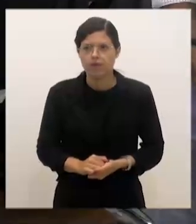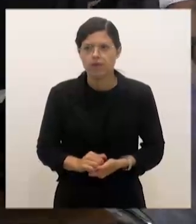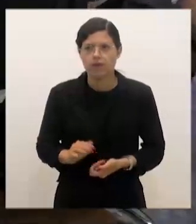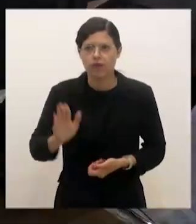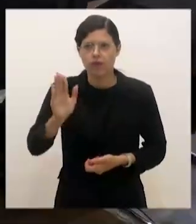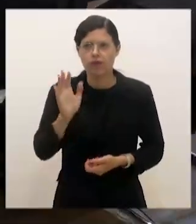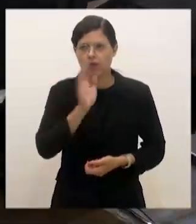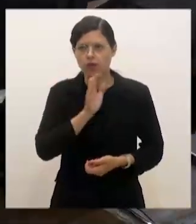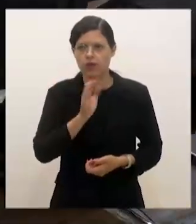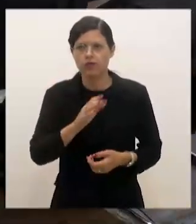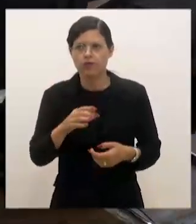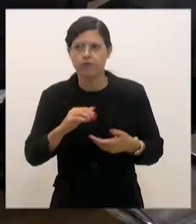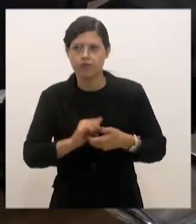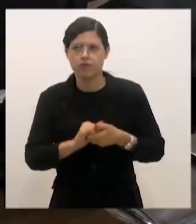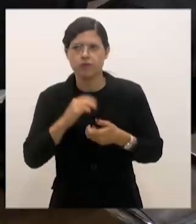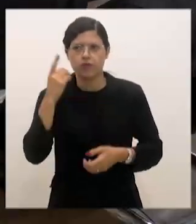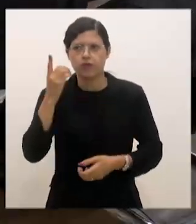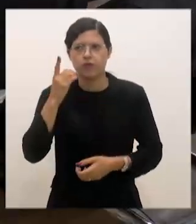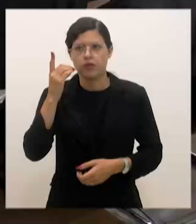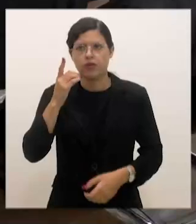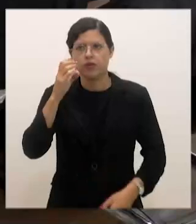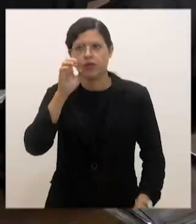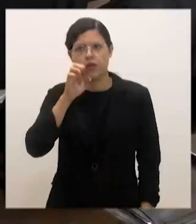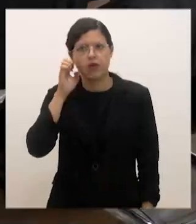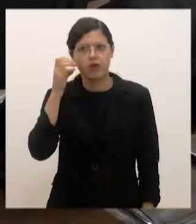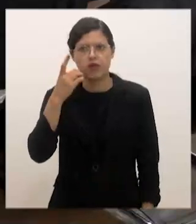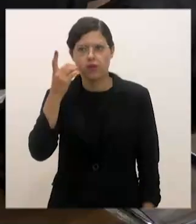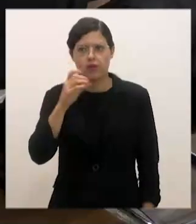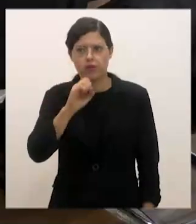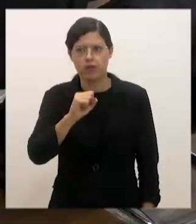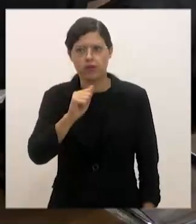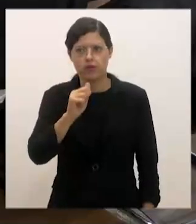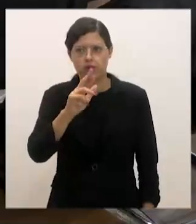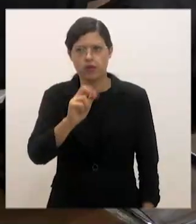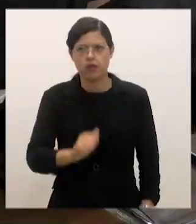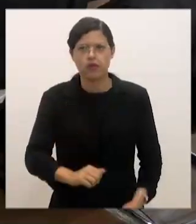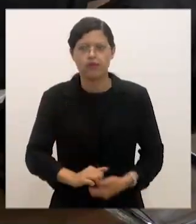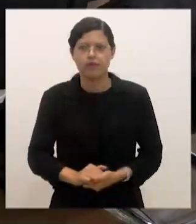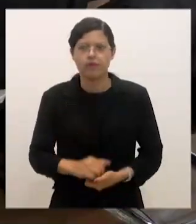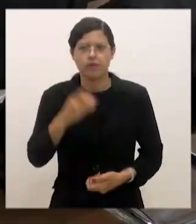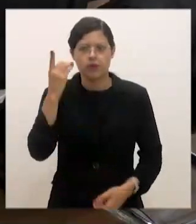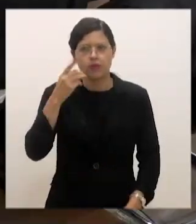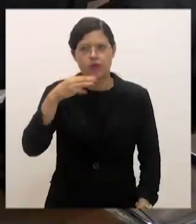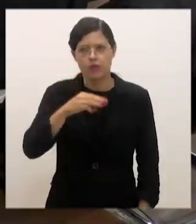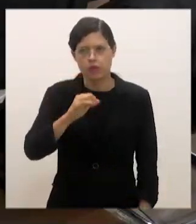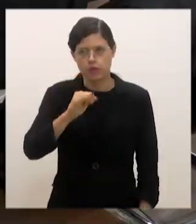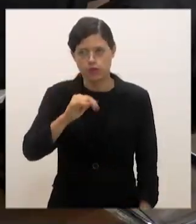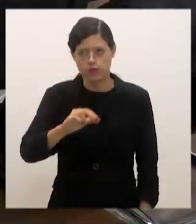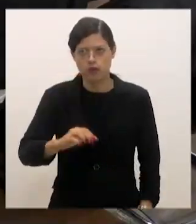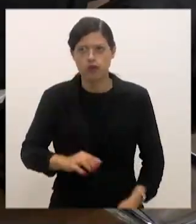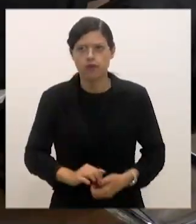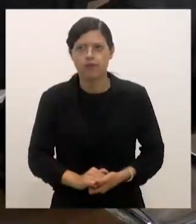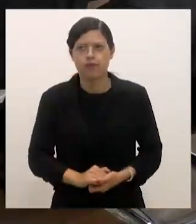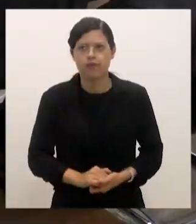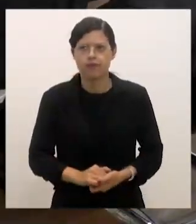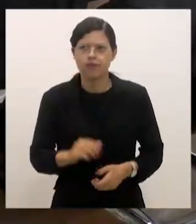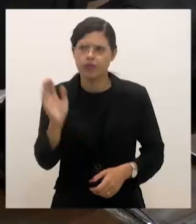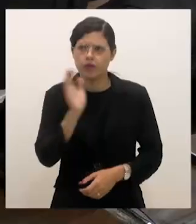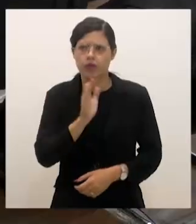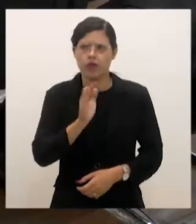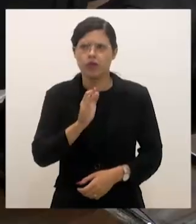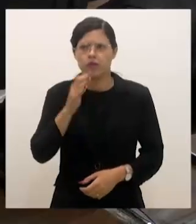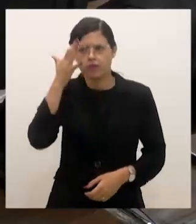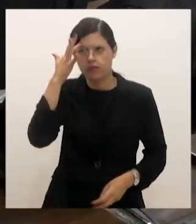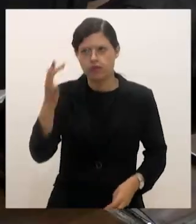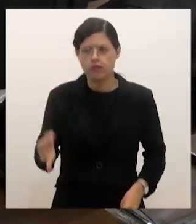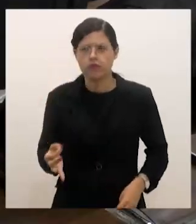as deputadas Élica Takimoto e Sara Ponce. Deputado Carlos Mink. Não, bem rápido. Eu entendi as questões levantadas